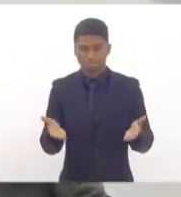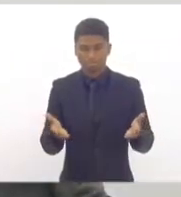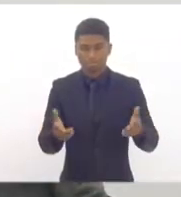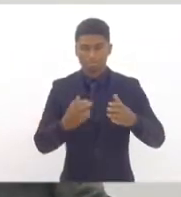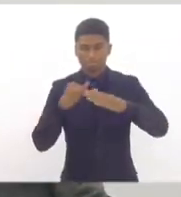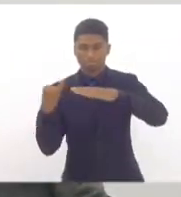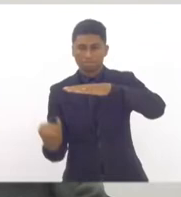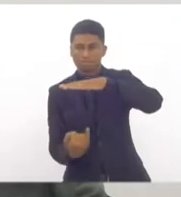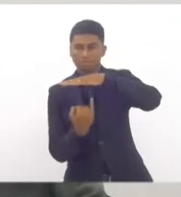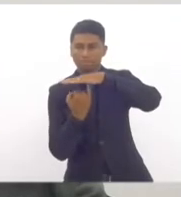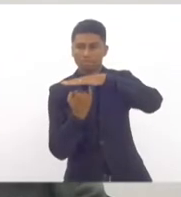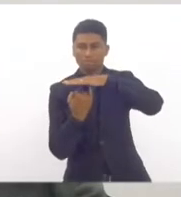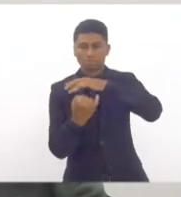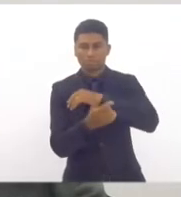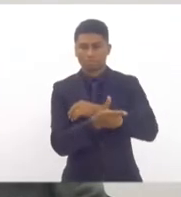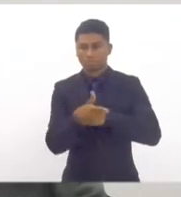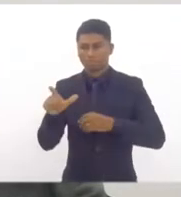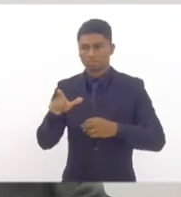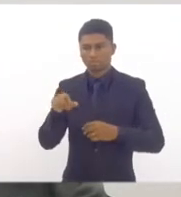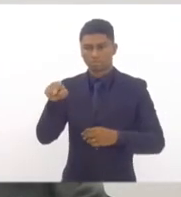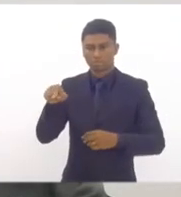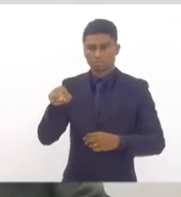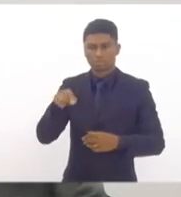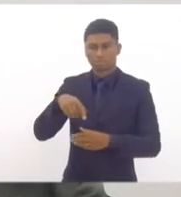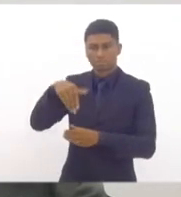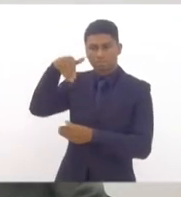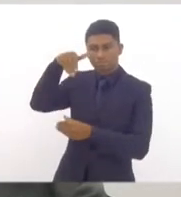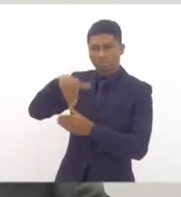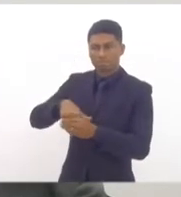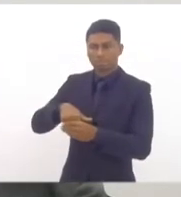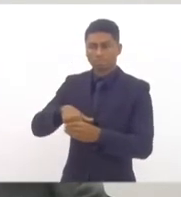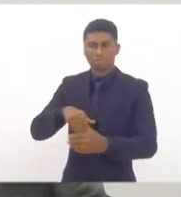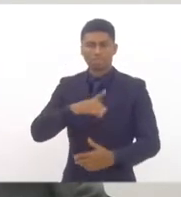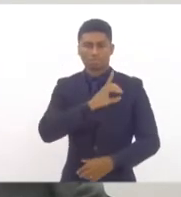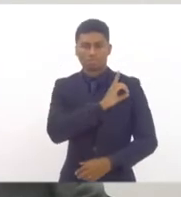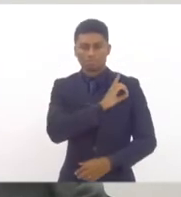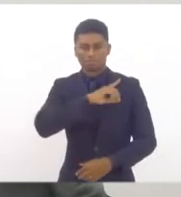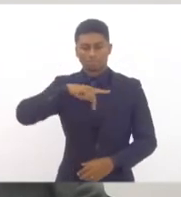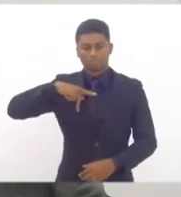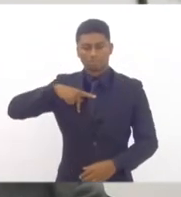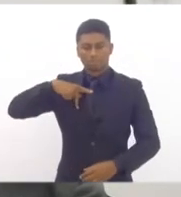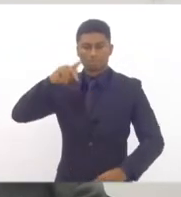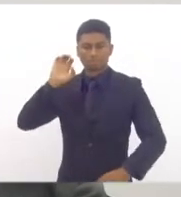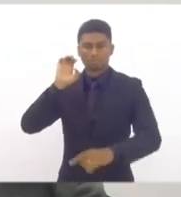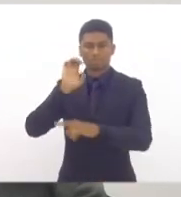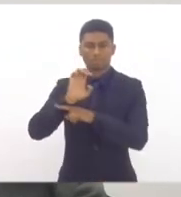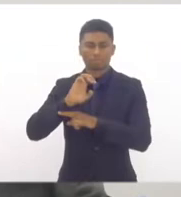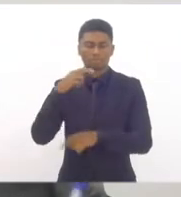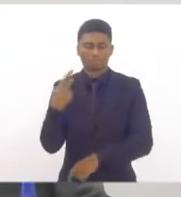instituição aqui na ordem da lista de presença, temos a Defensoria Pública do Estado do Rio de Janeiro.